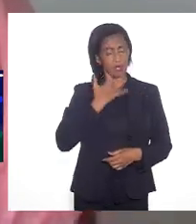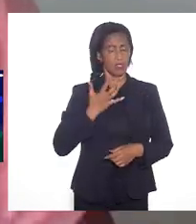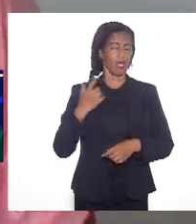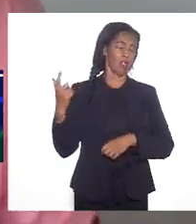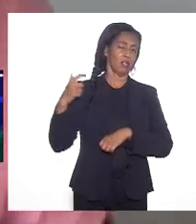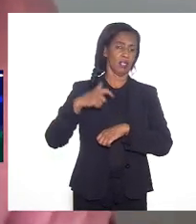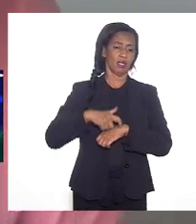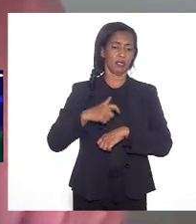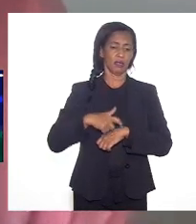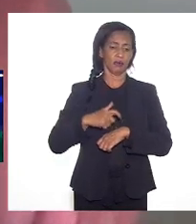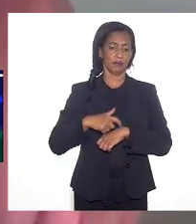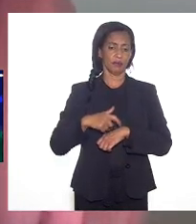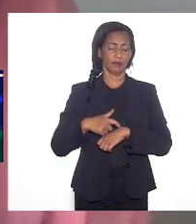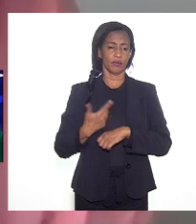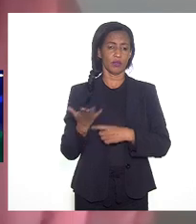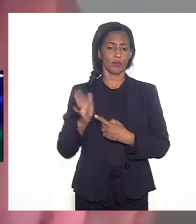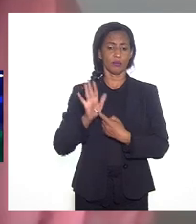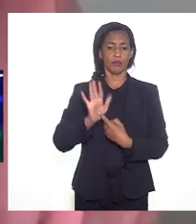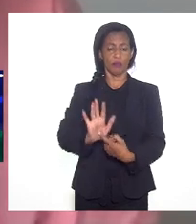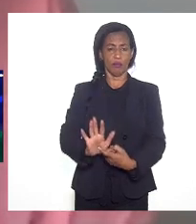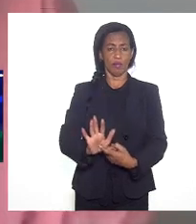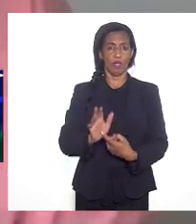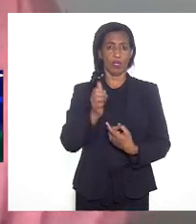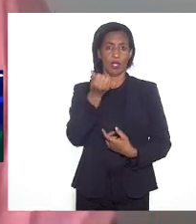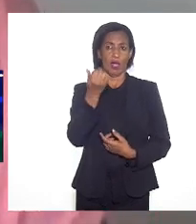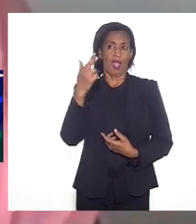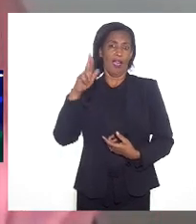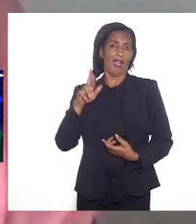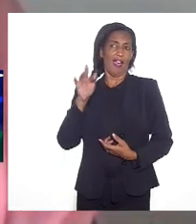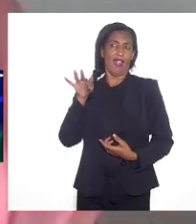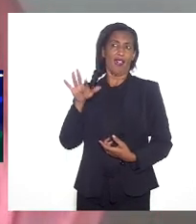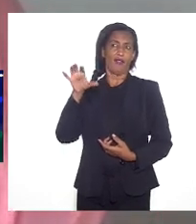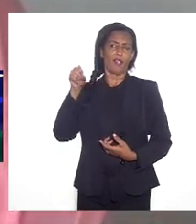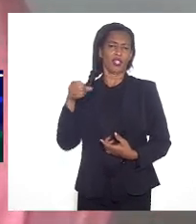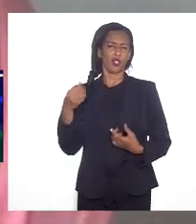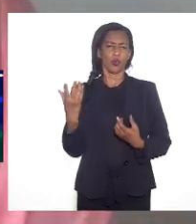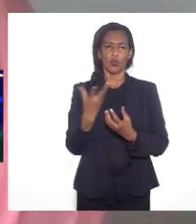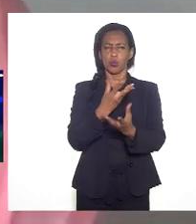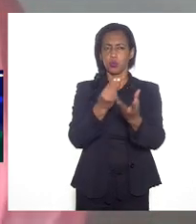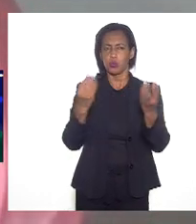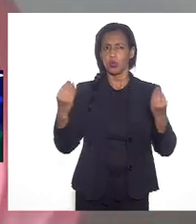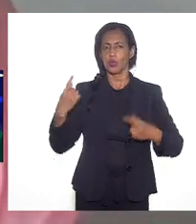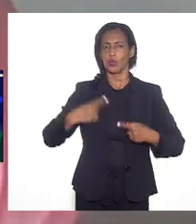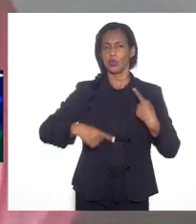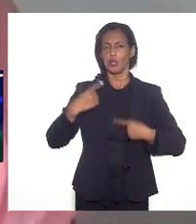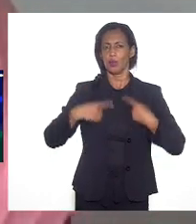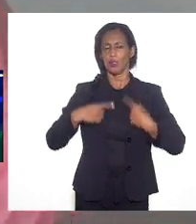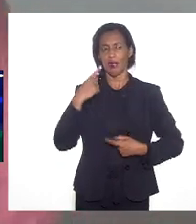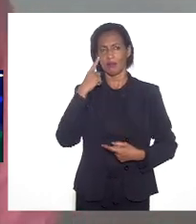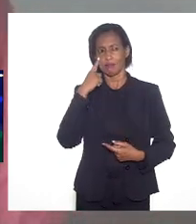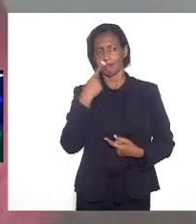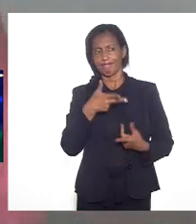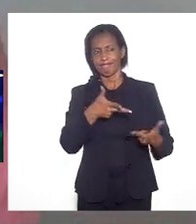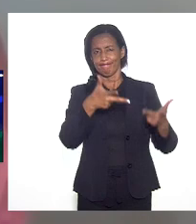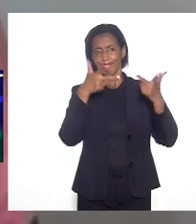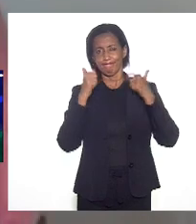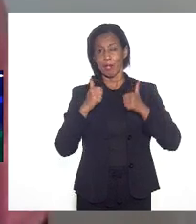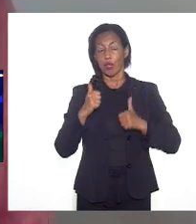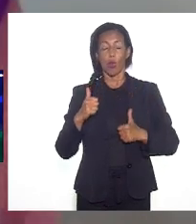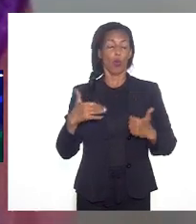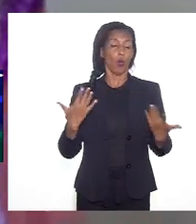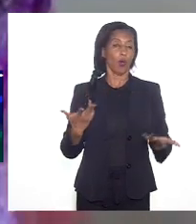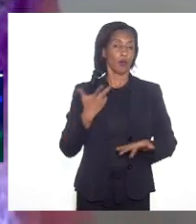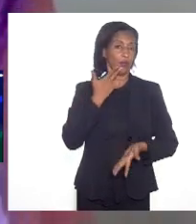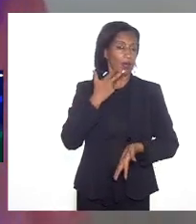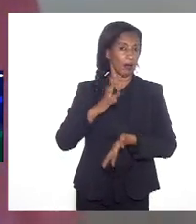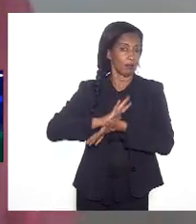momento, ao demonstrar aquele ar fresco, muitos deputados perceberam que a gente debatia ali. Que quando a gente fala do racismo